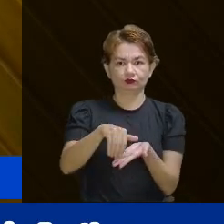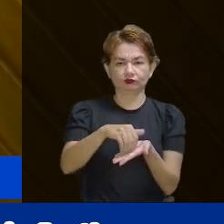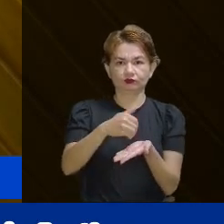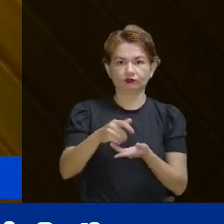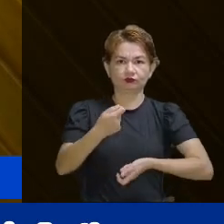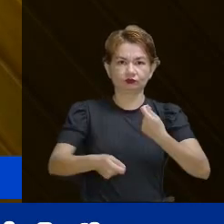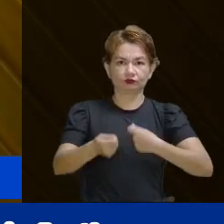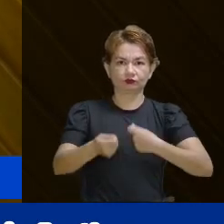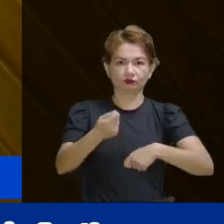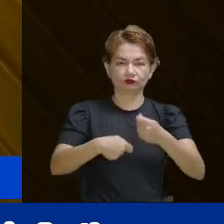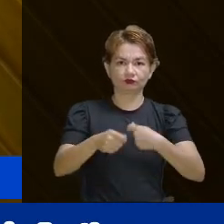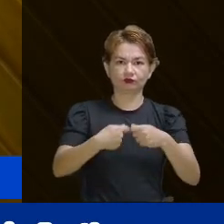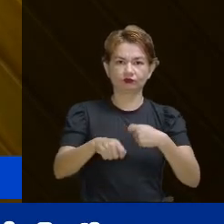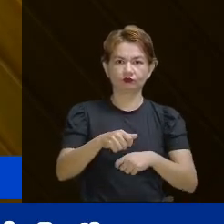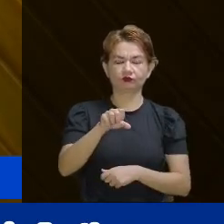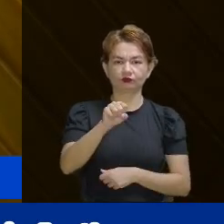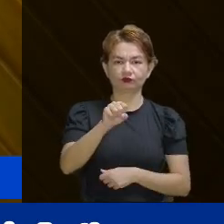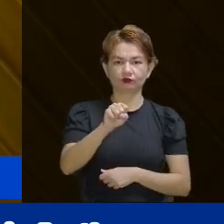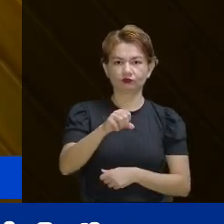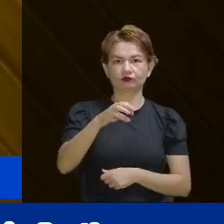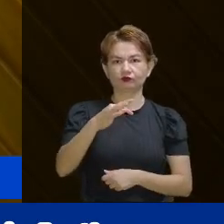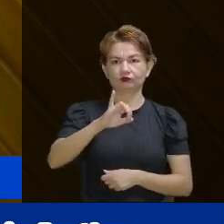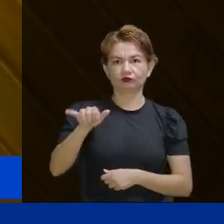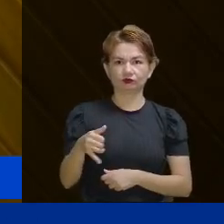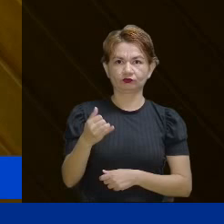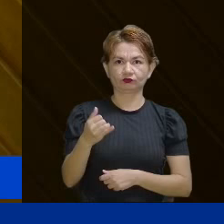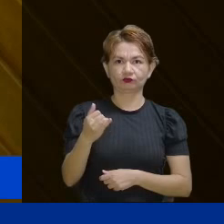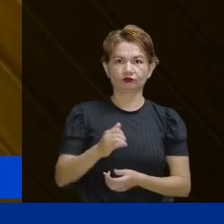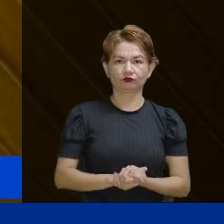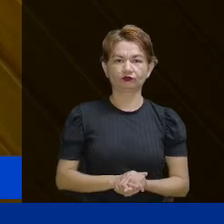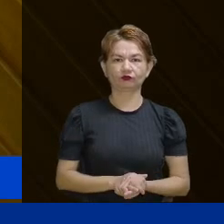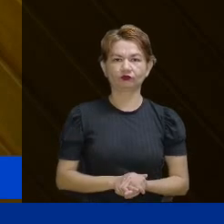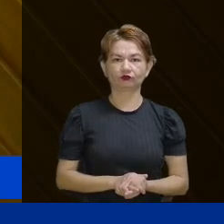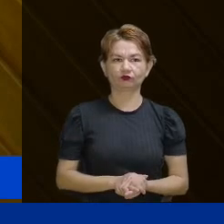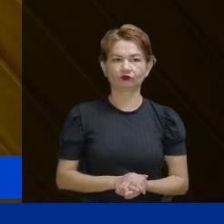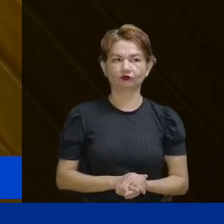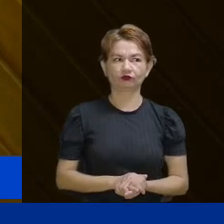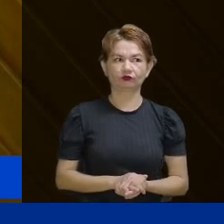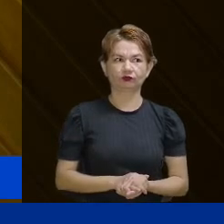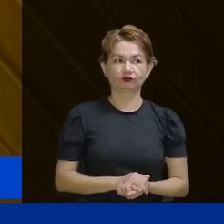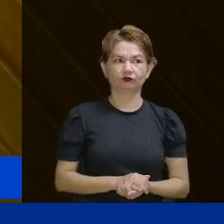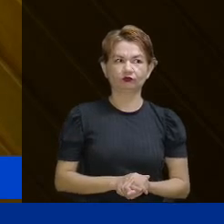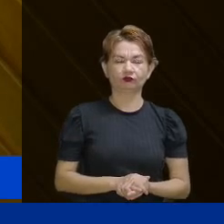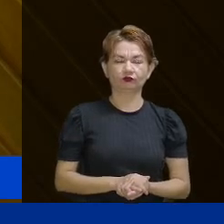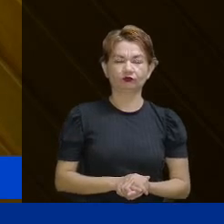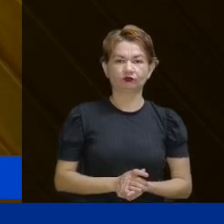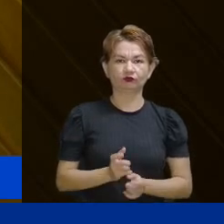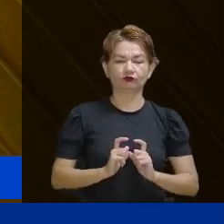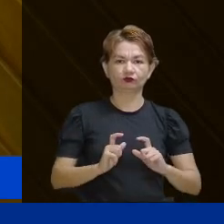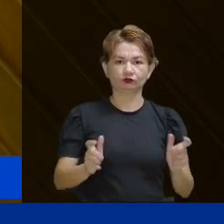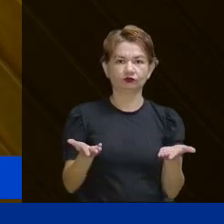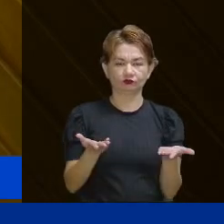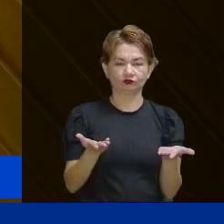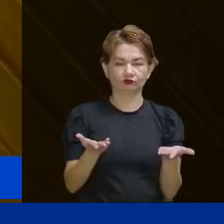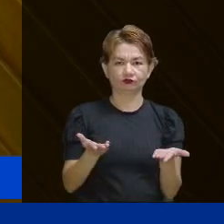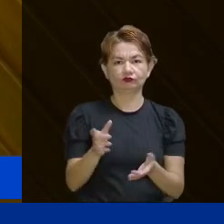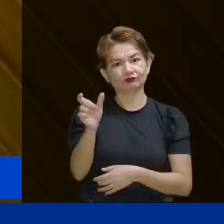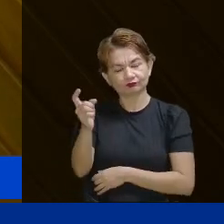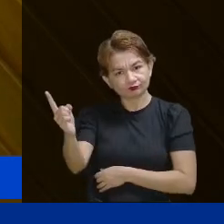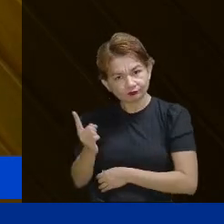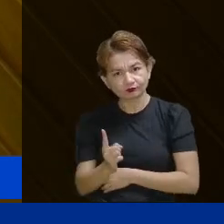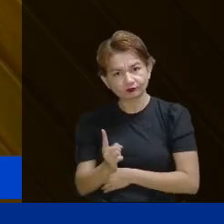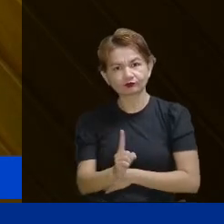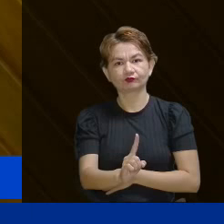de Administração do Superior Tribunal de Justiça, STJ. Convidamos agora o homenageado a